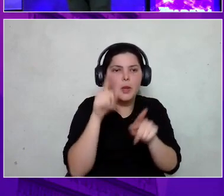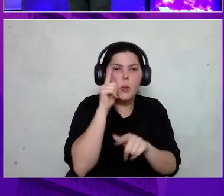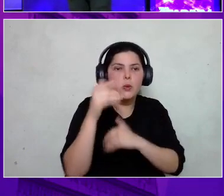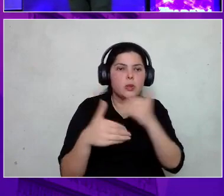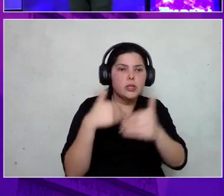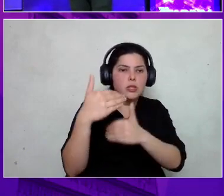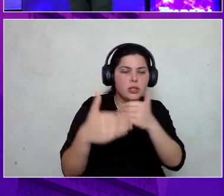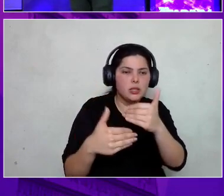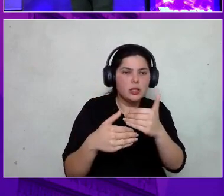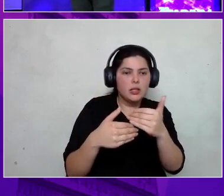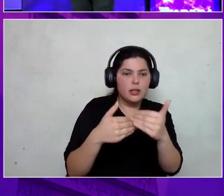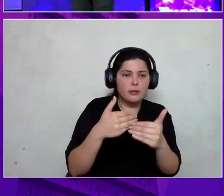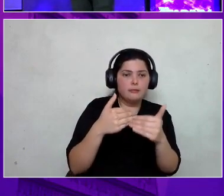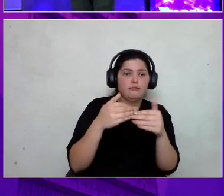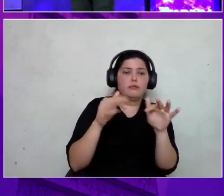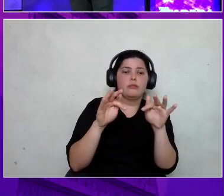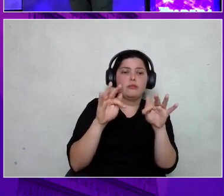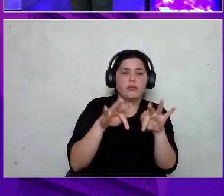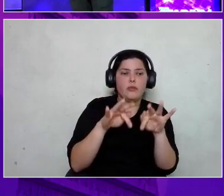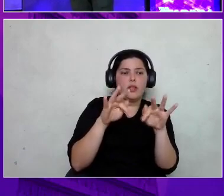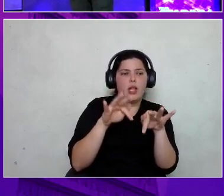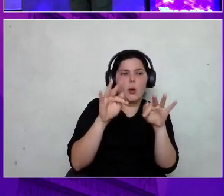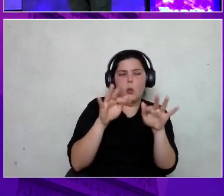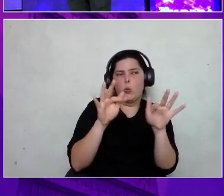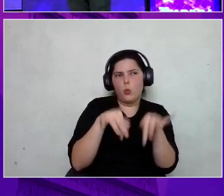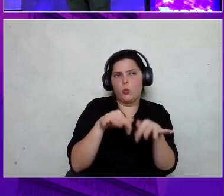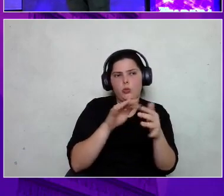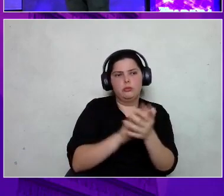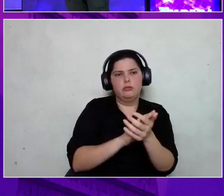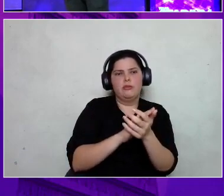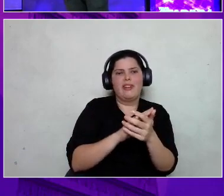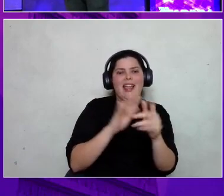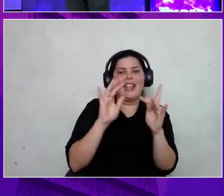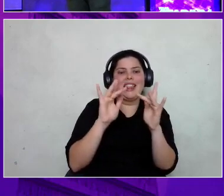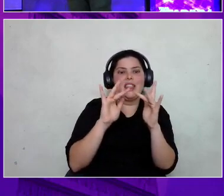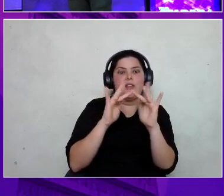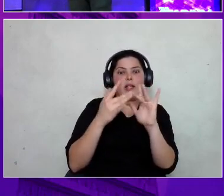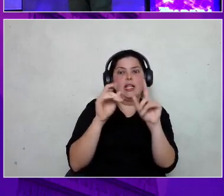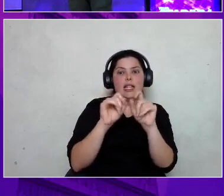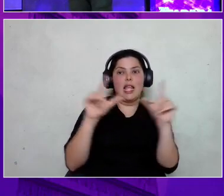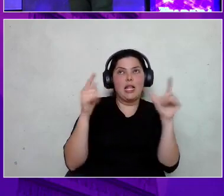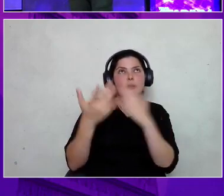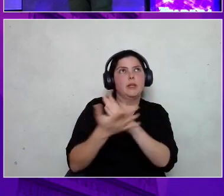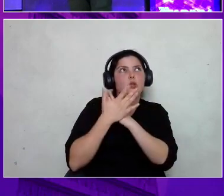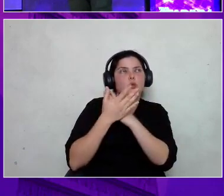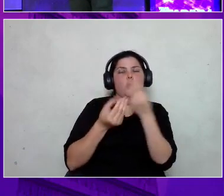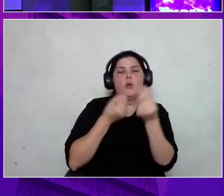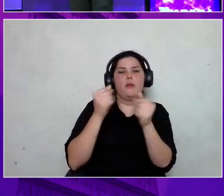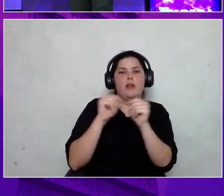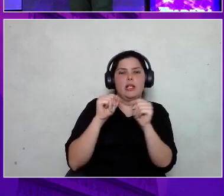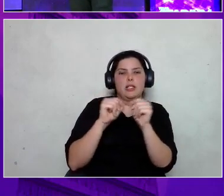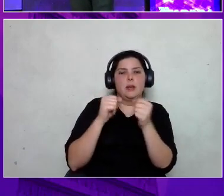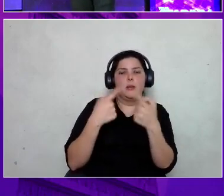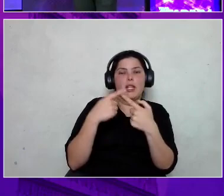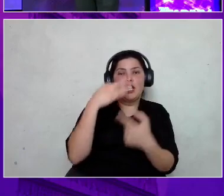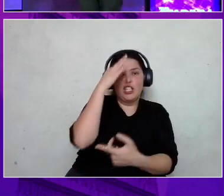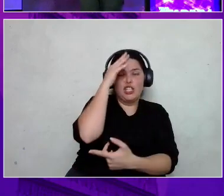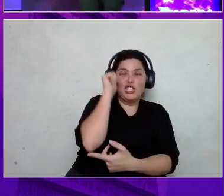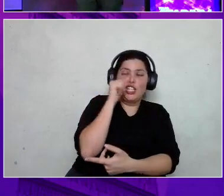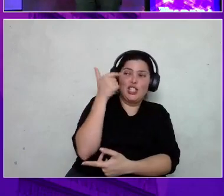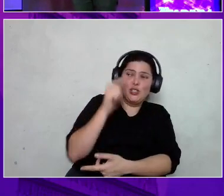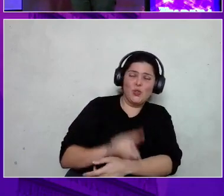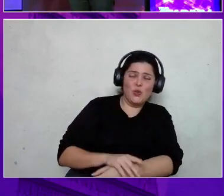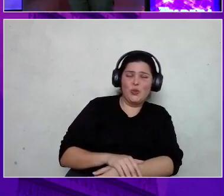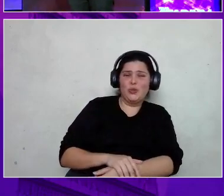num finalmente com a aplicação, né? Ele não fica naquela tela travada, meu Deus do céu, me ajuda. Porque se fosse minha tia, novamente, esse exemplo, ela chegaria assim para